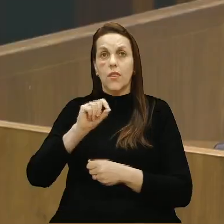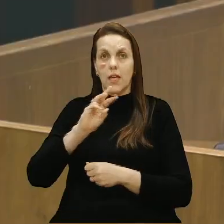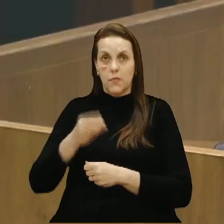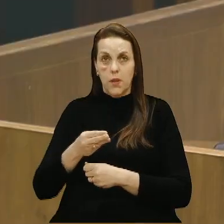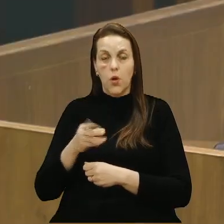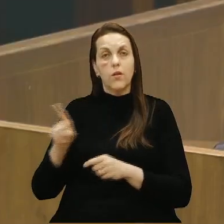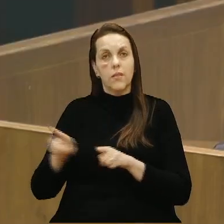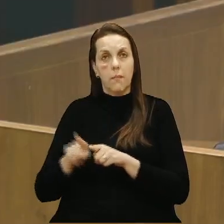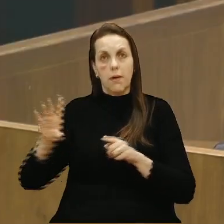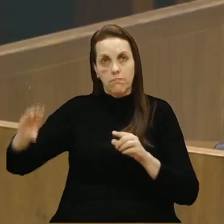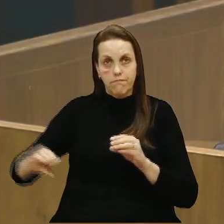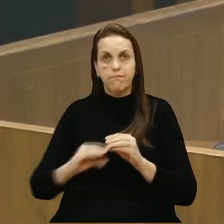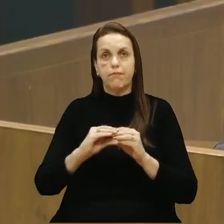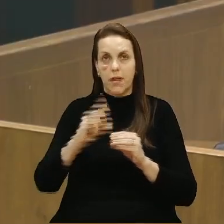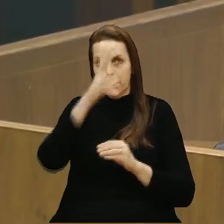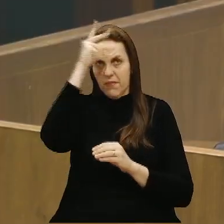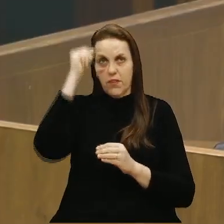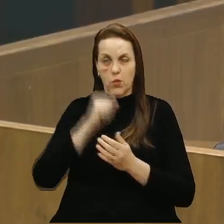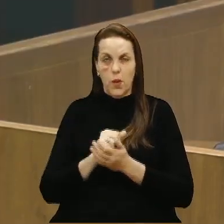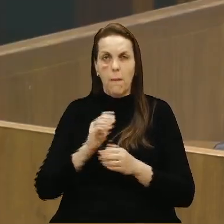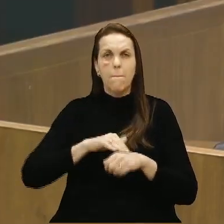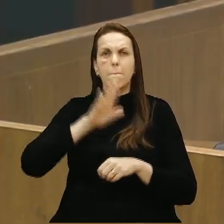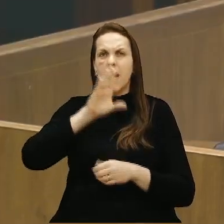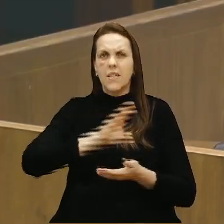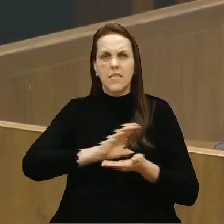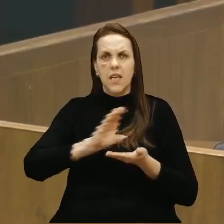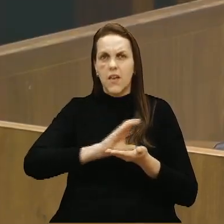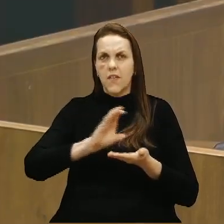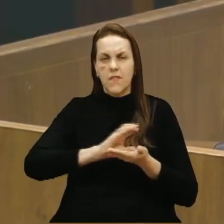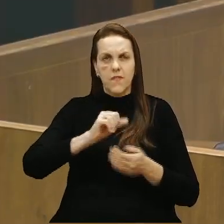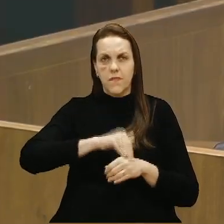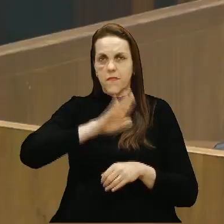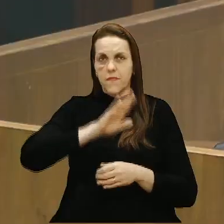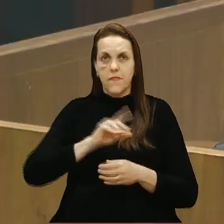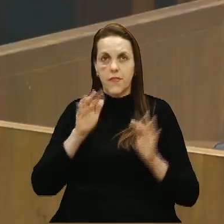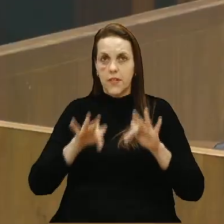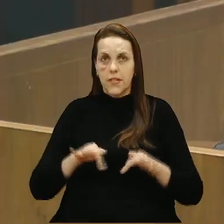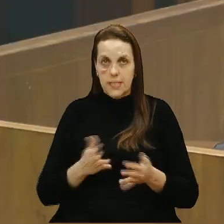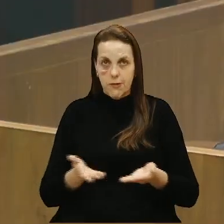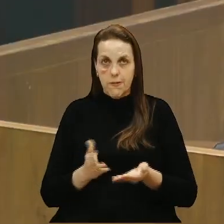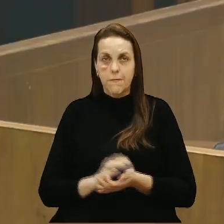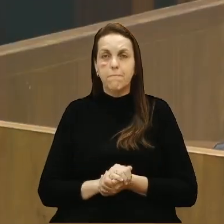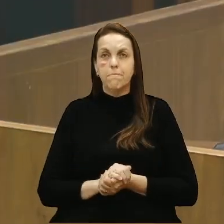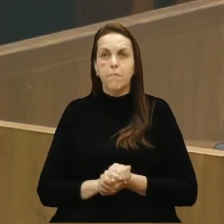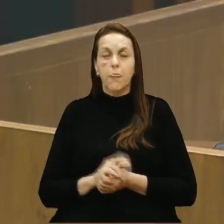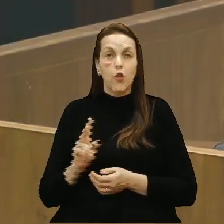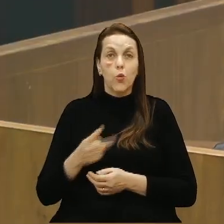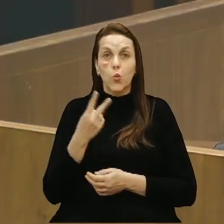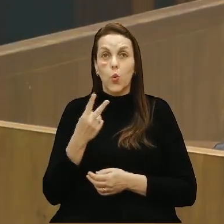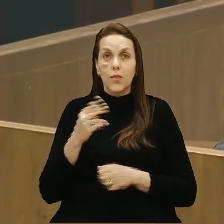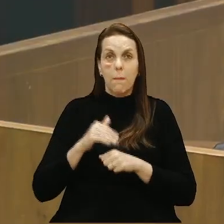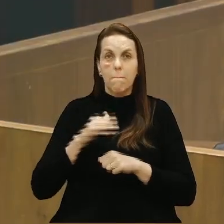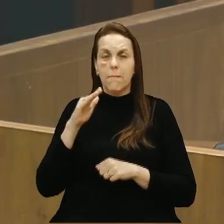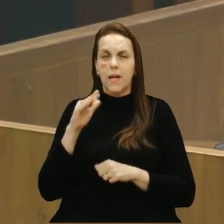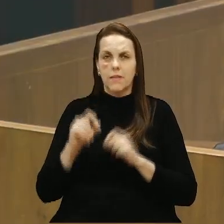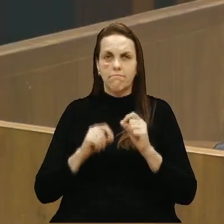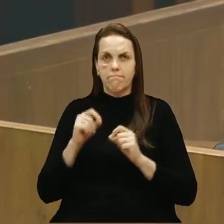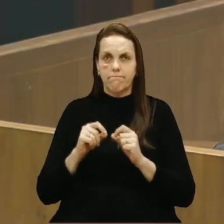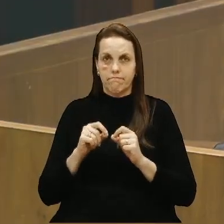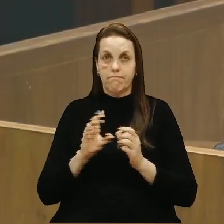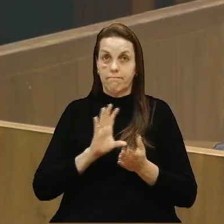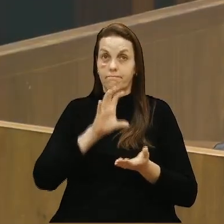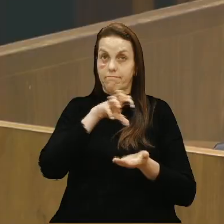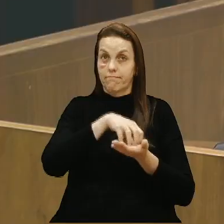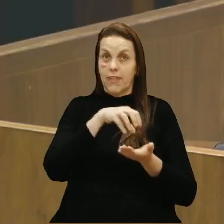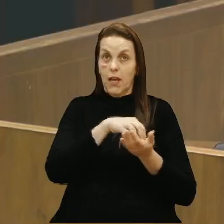do município. Os maiores investimentos, então, para finalizar, os 2 maiores investimentos em relação ao campus da